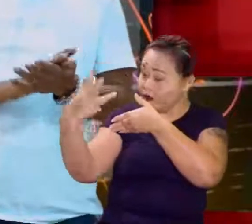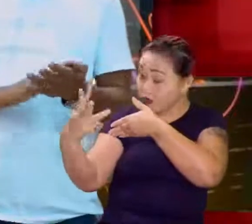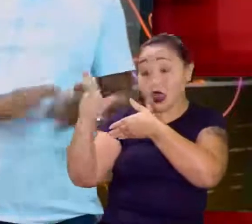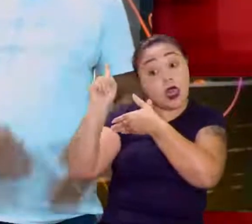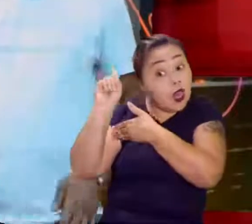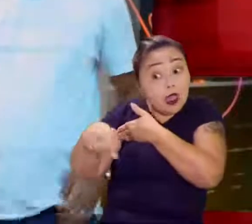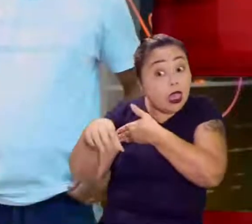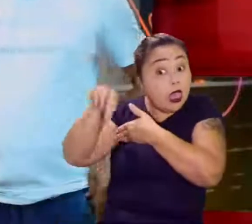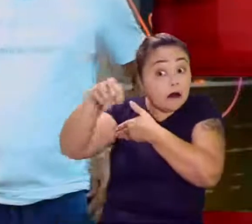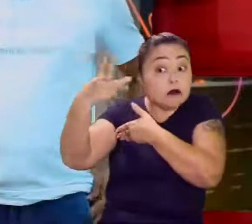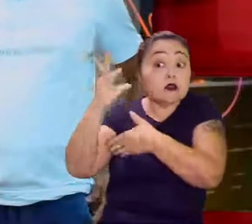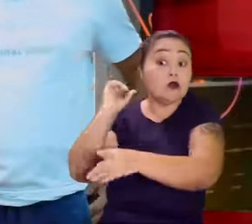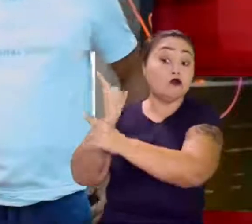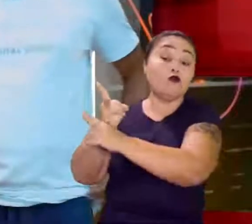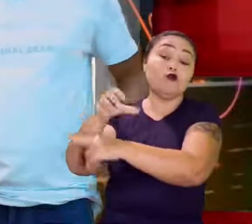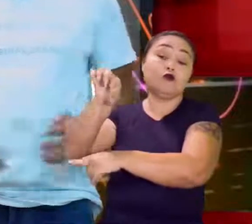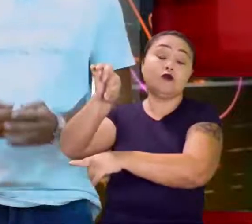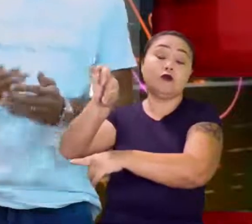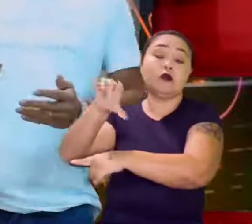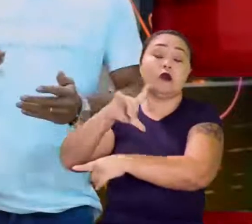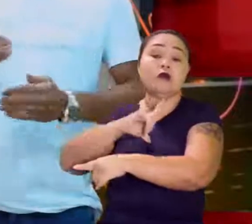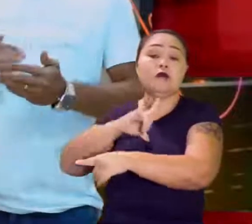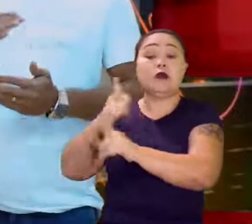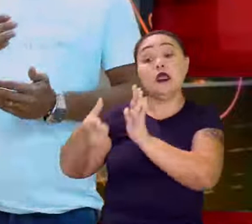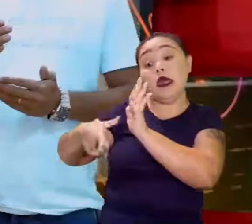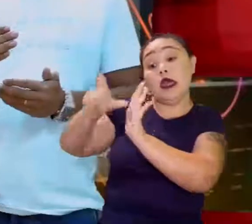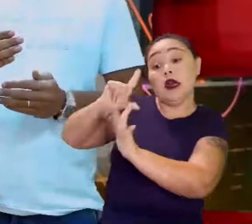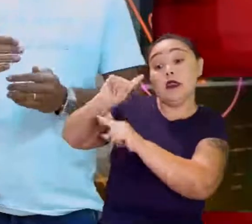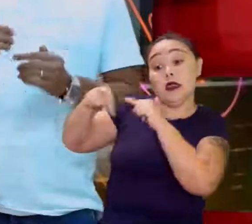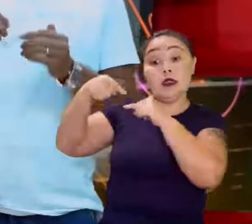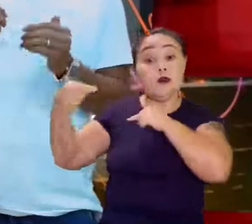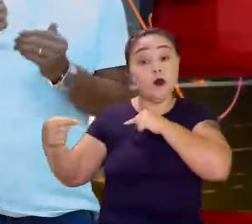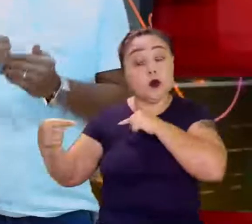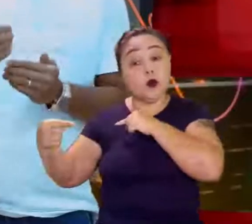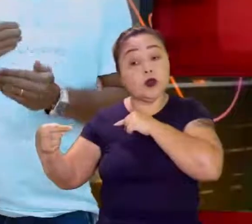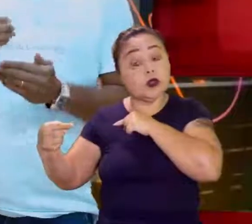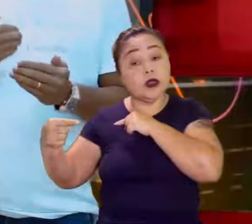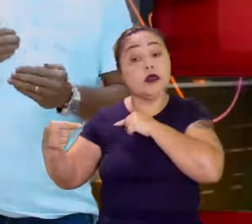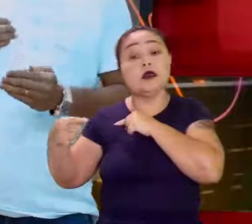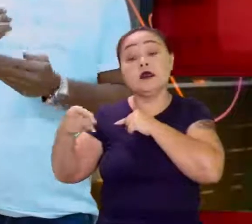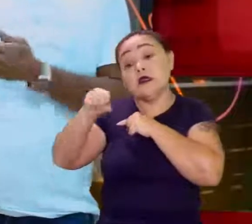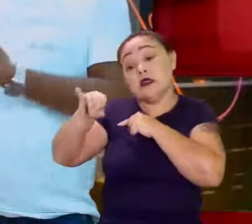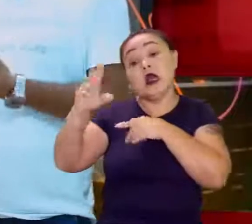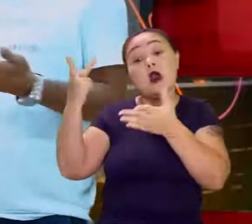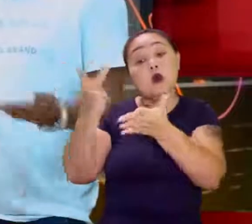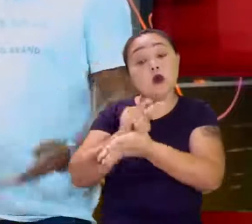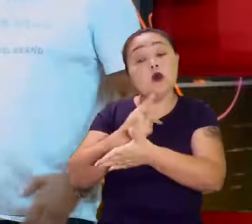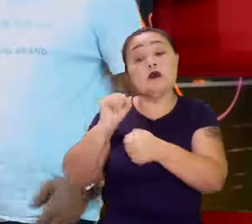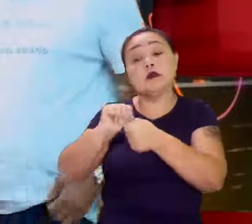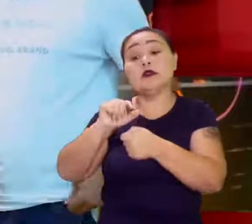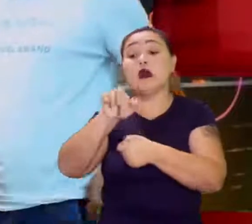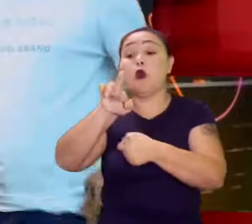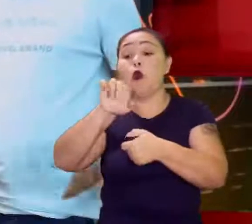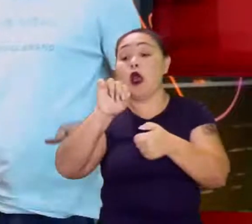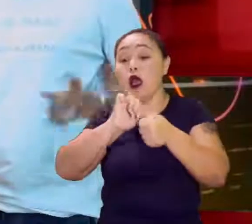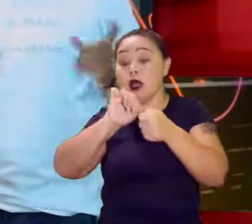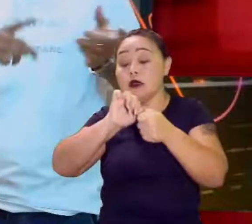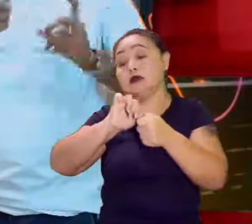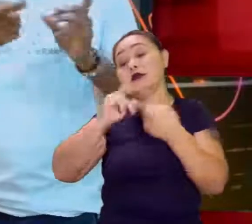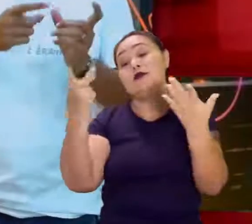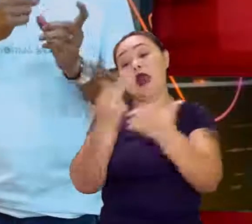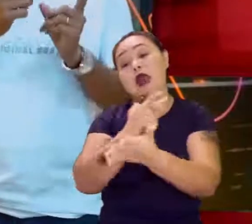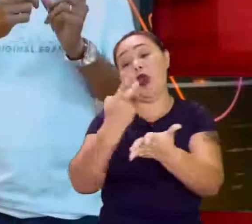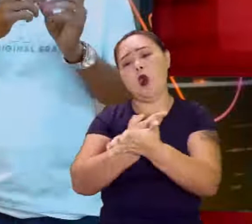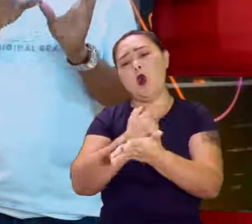É 93, então é lá que eu tenho que chegar. Não posso parar antes nem ultrapassar. Se acontecer isso é porque a razão está errada. Ou você